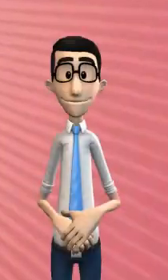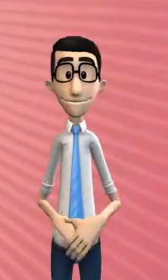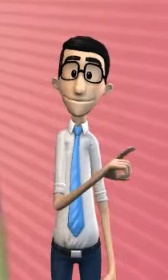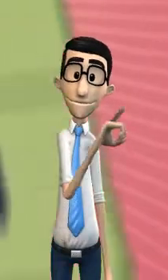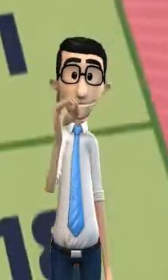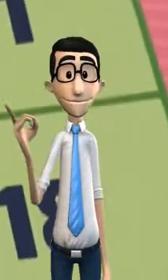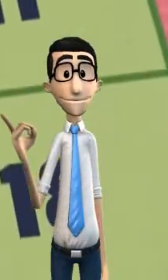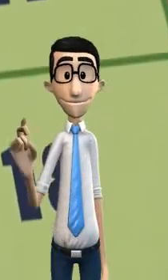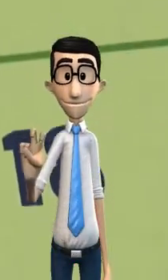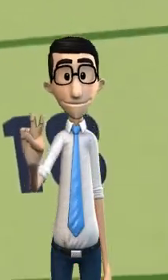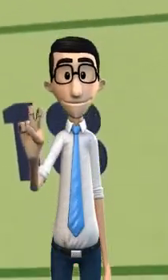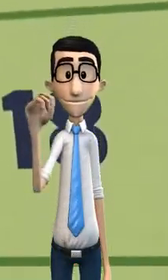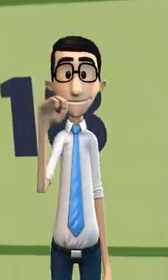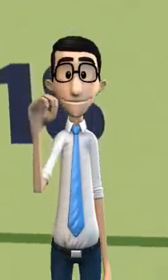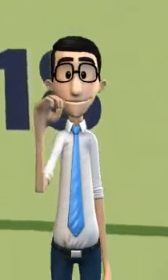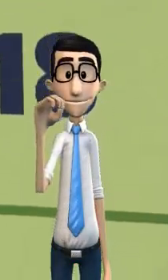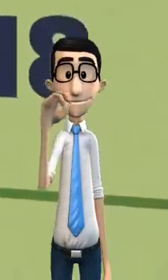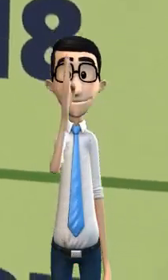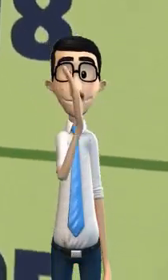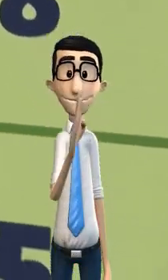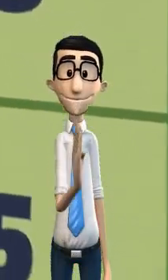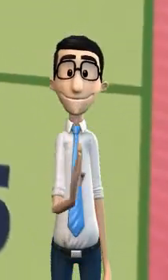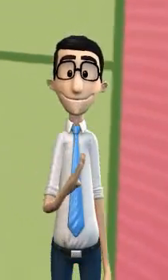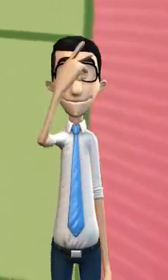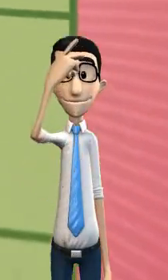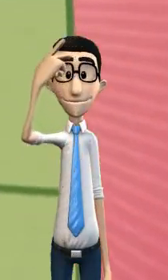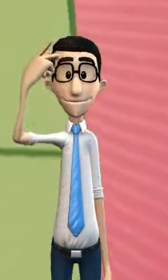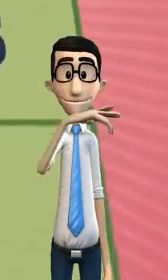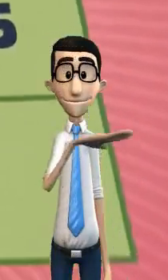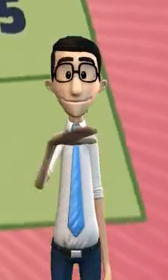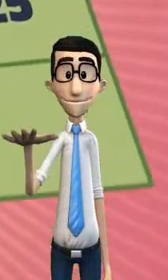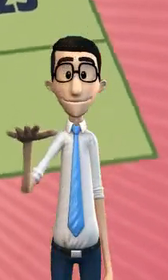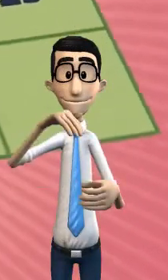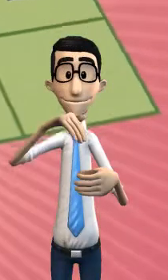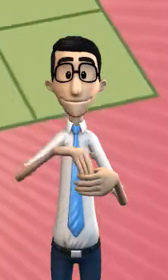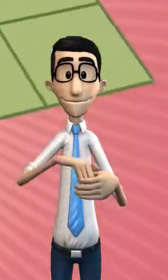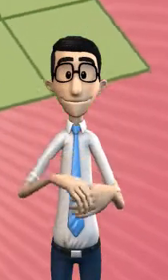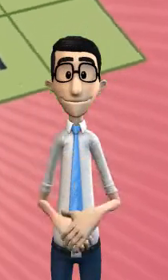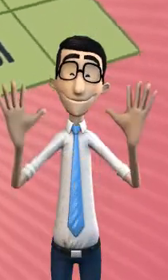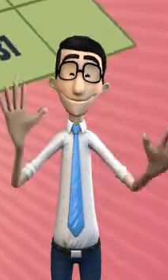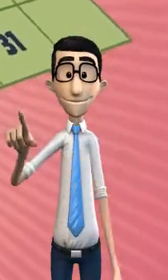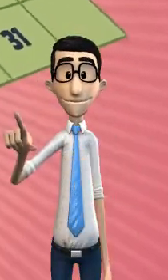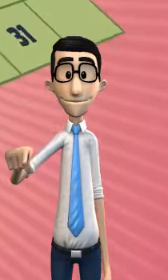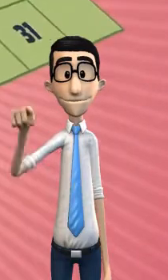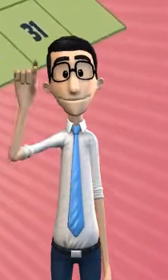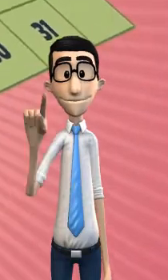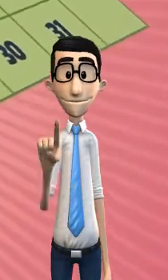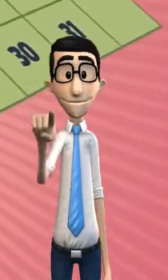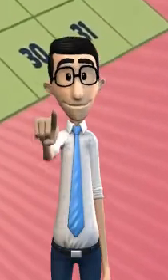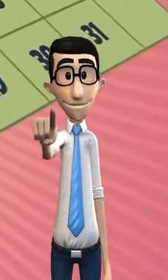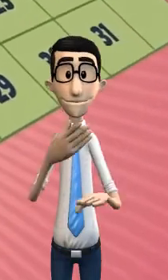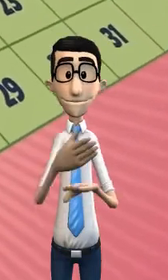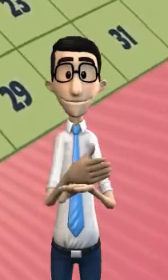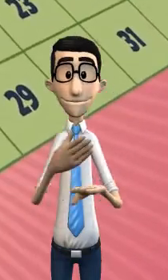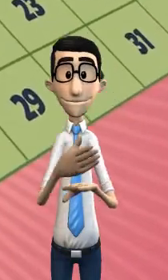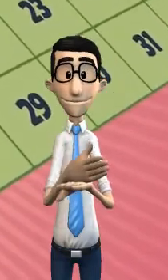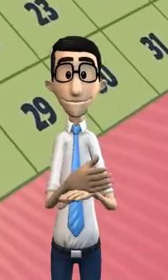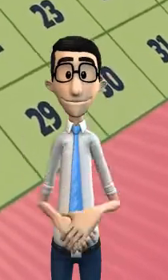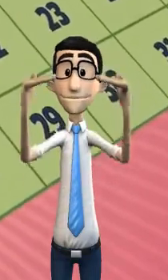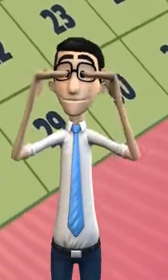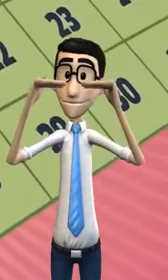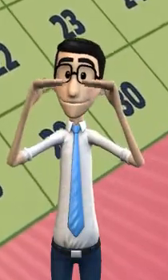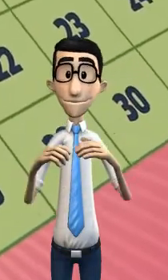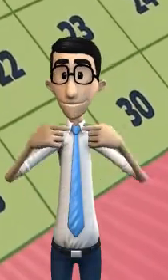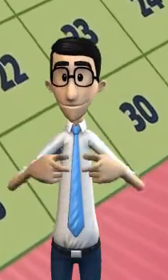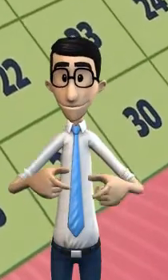no dia cinco de outubro, o Brasil inteiro vai pra urna e sua participação é muito importante para o processo